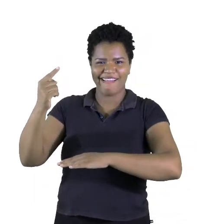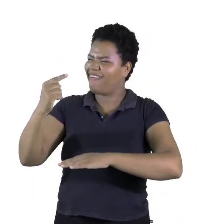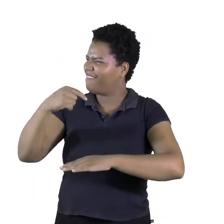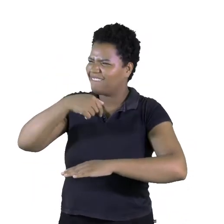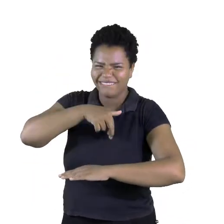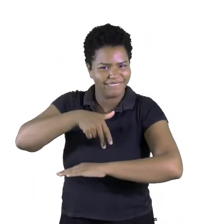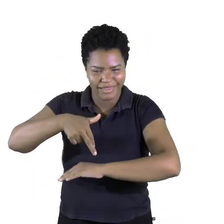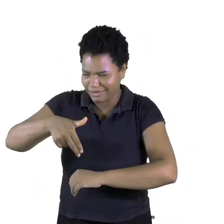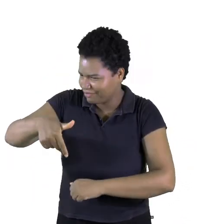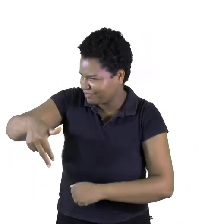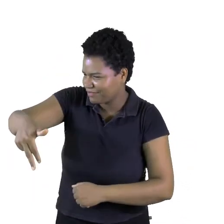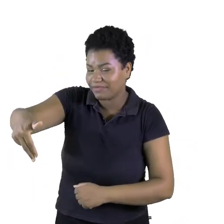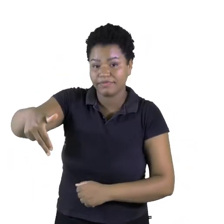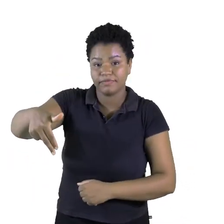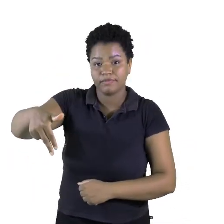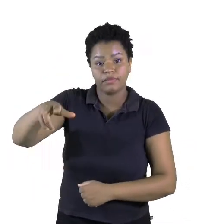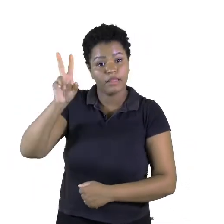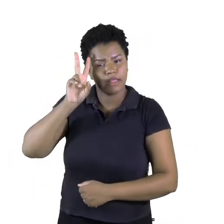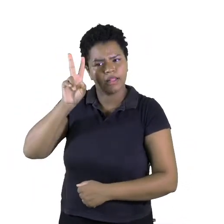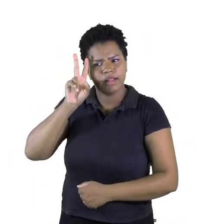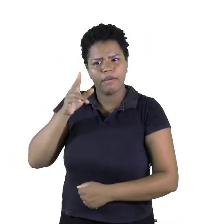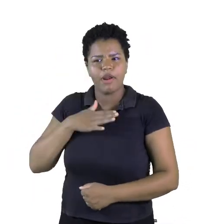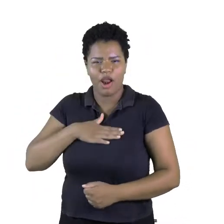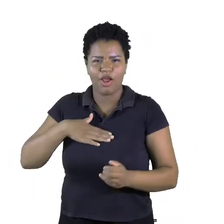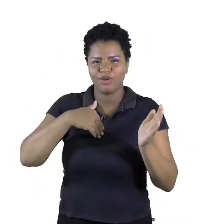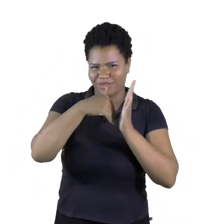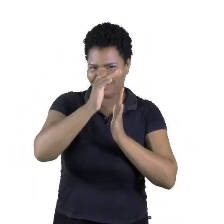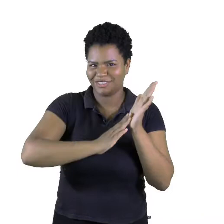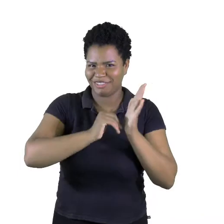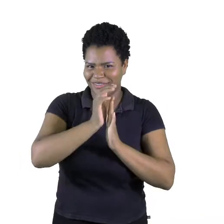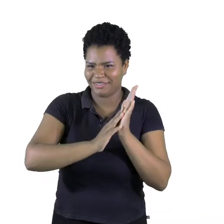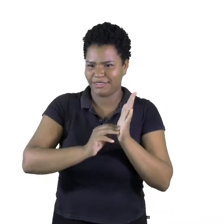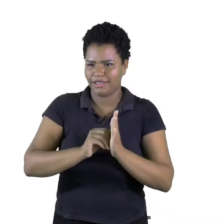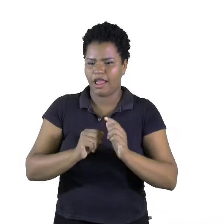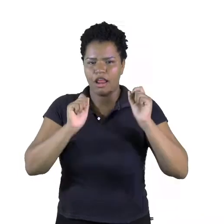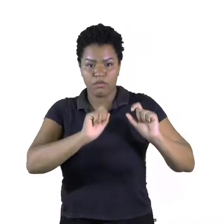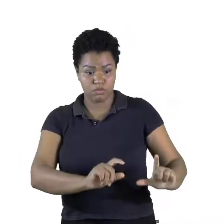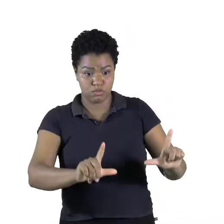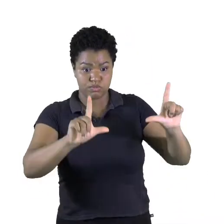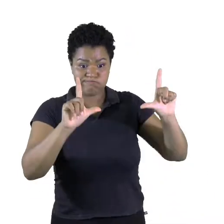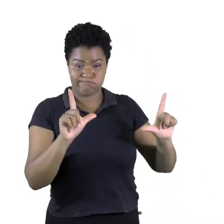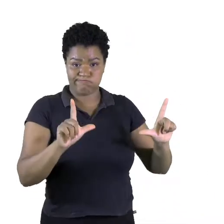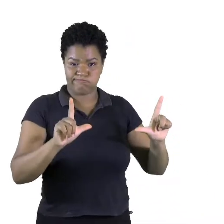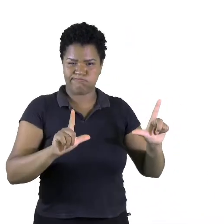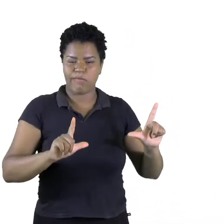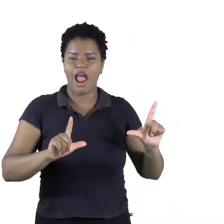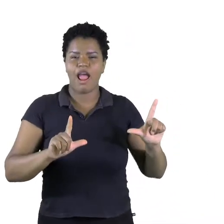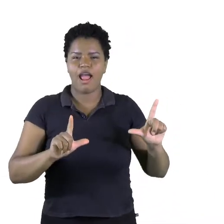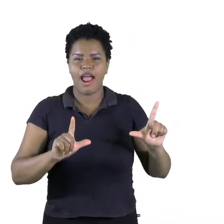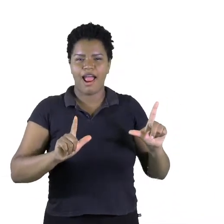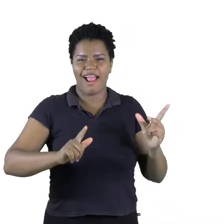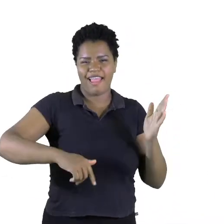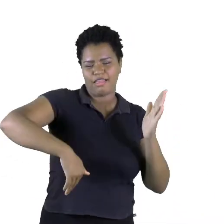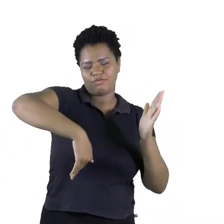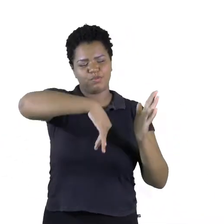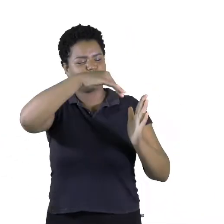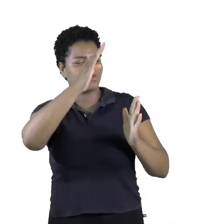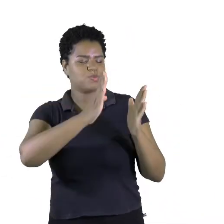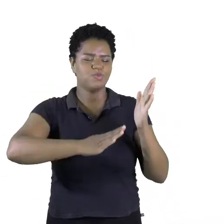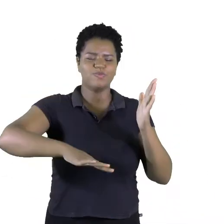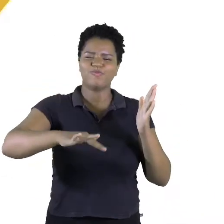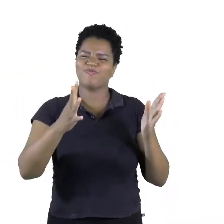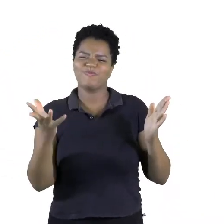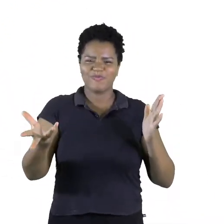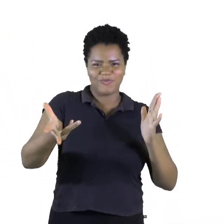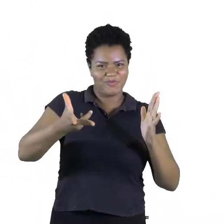correndo. Lembra que eu falei que ela gosta de pintar, né? Pegou uma tela e foi fazer aquela obra de arte